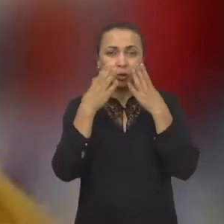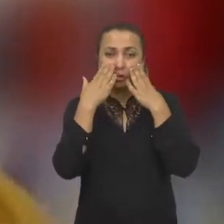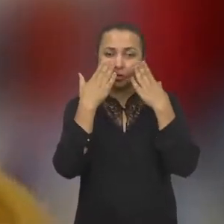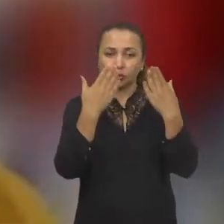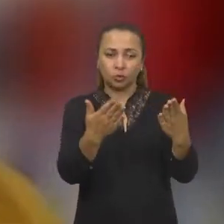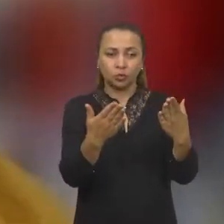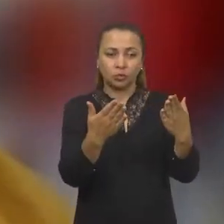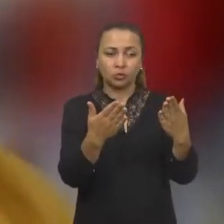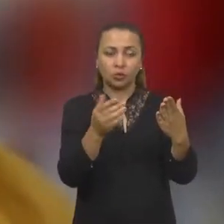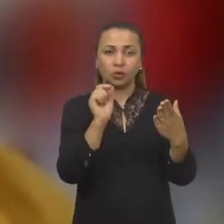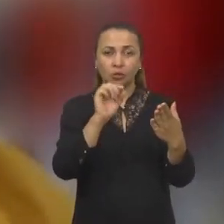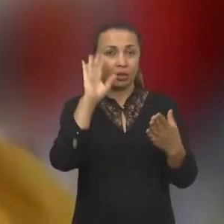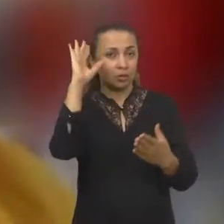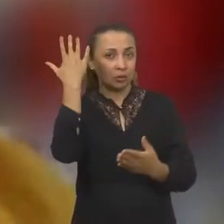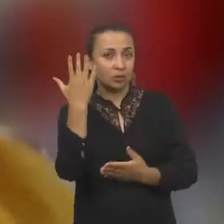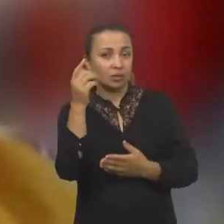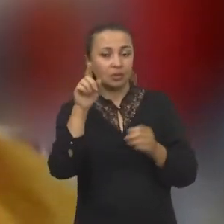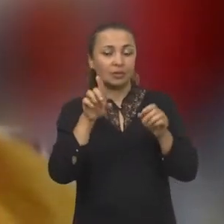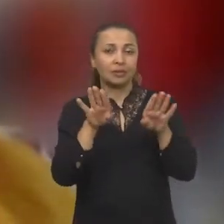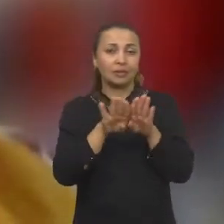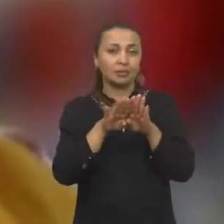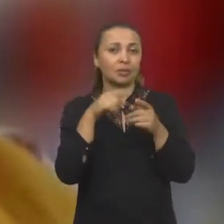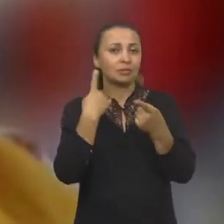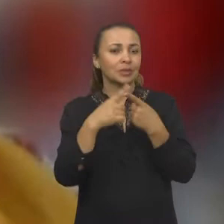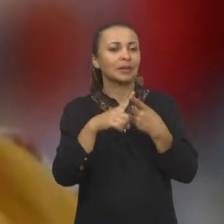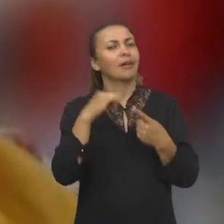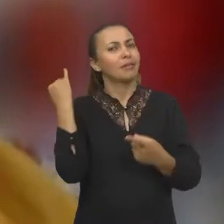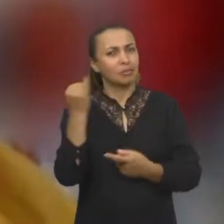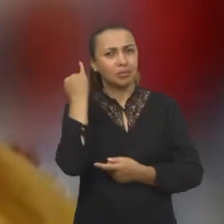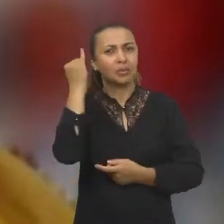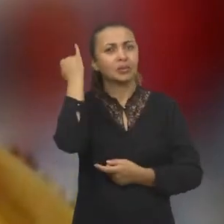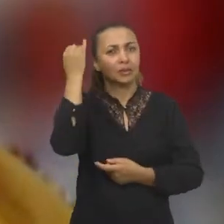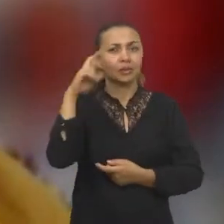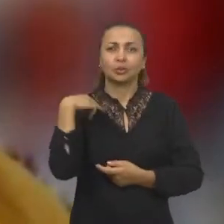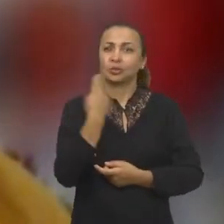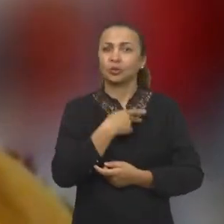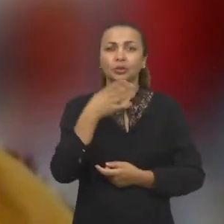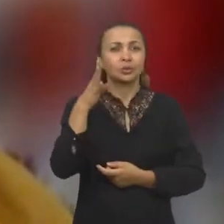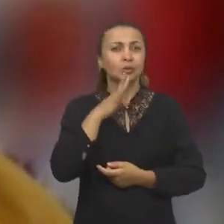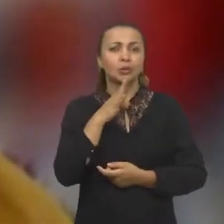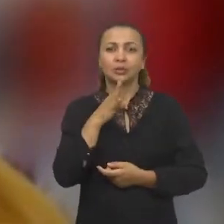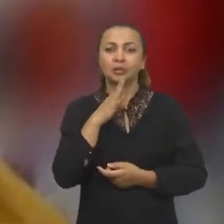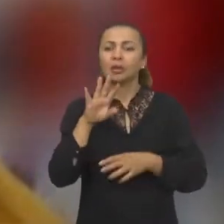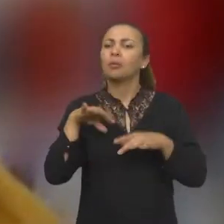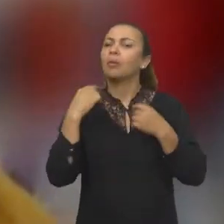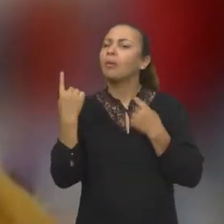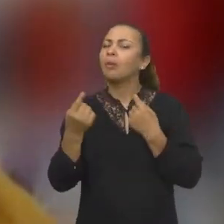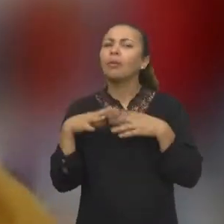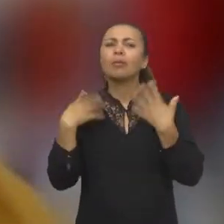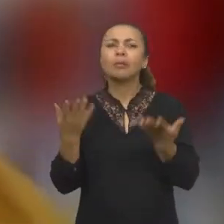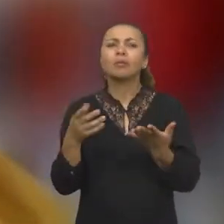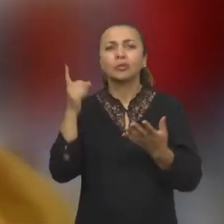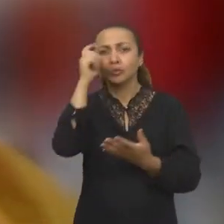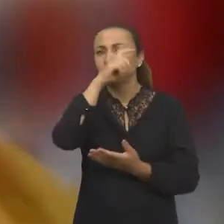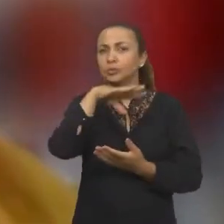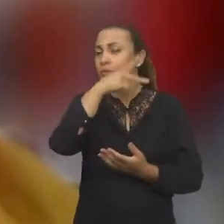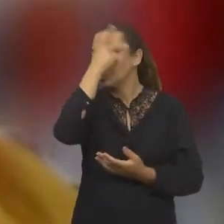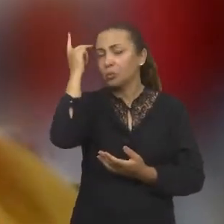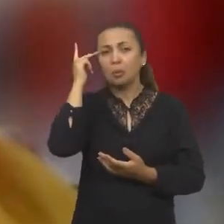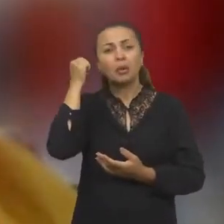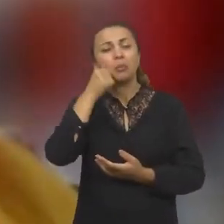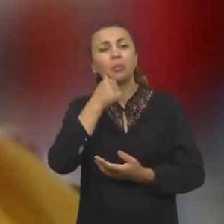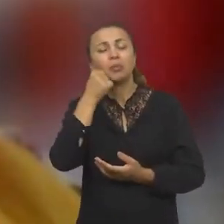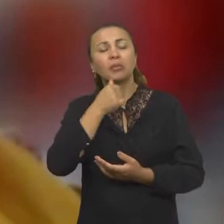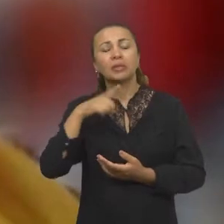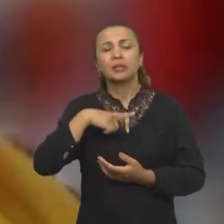saúde, podermos prestar nossa assistência, nosso cuidado, a partir daquelas dificuldades, ou a partir